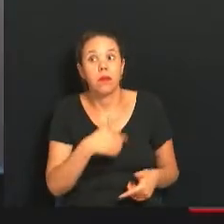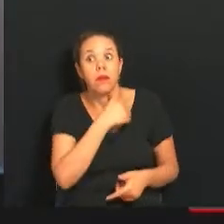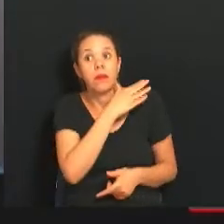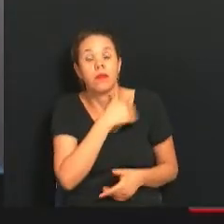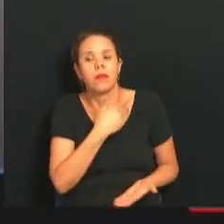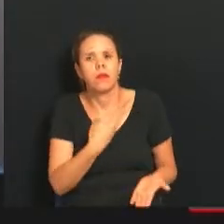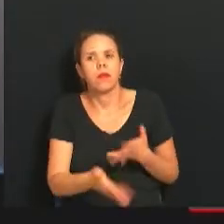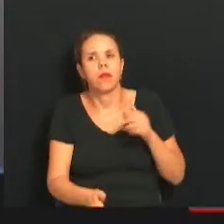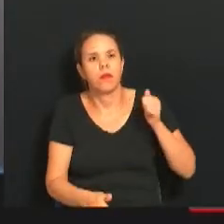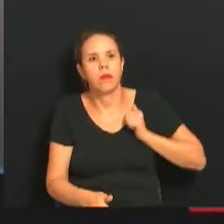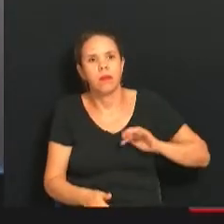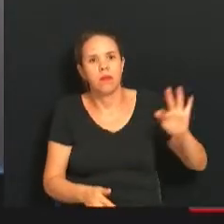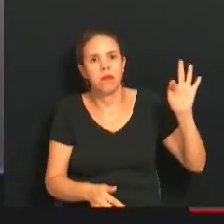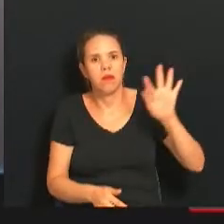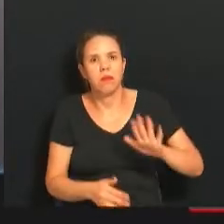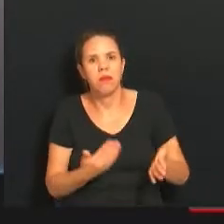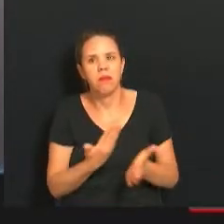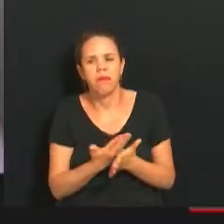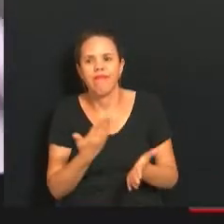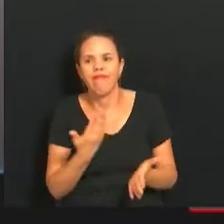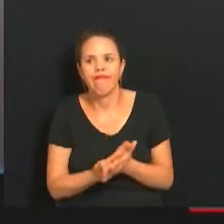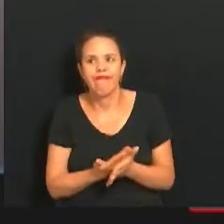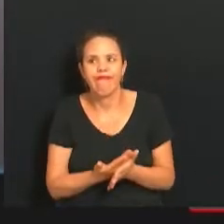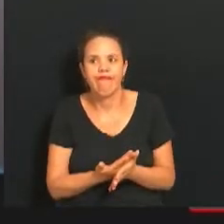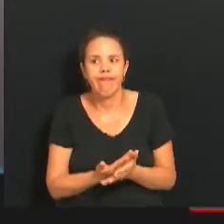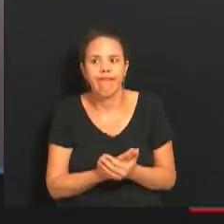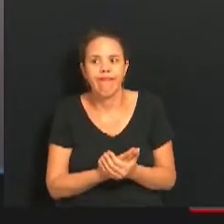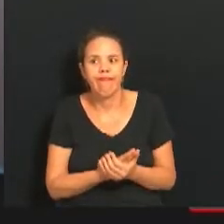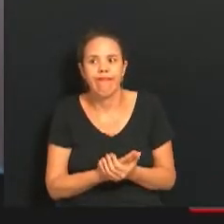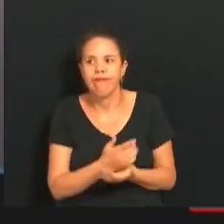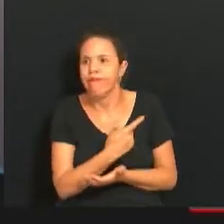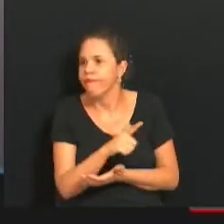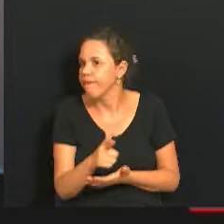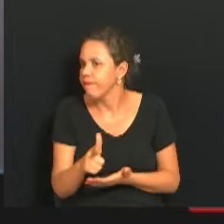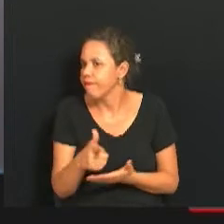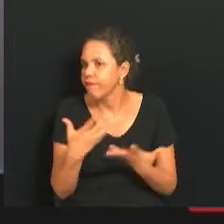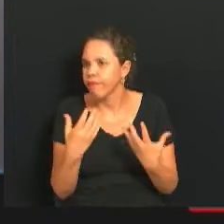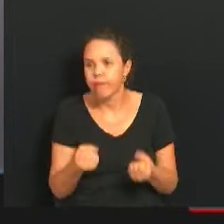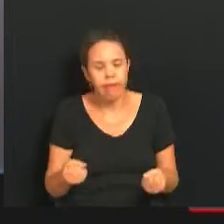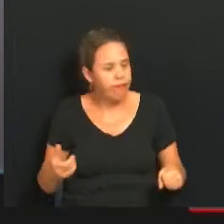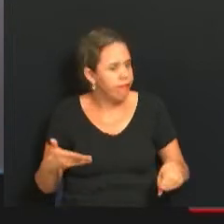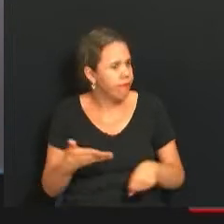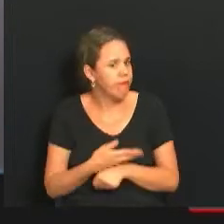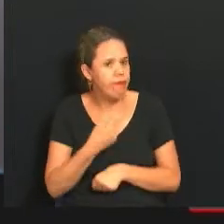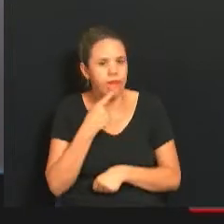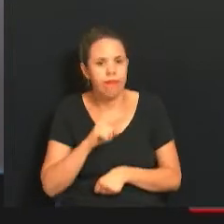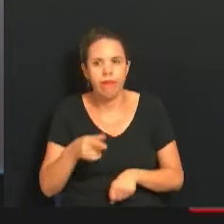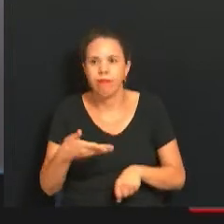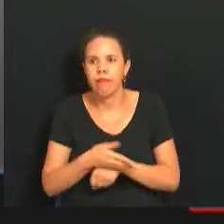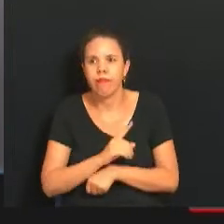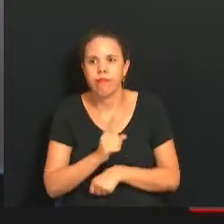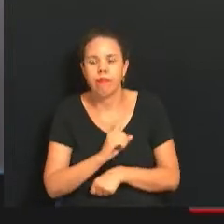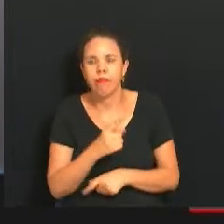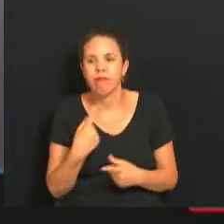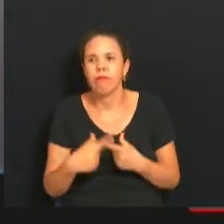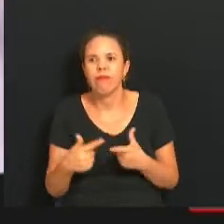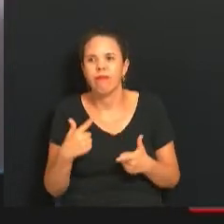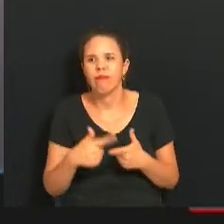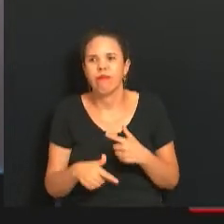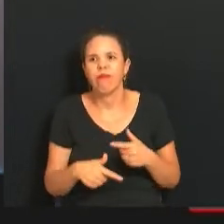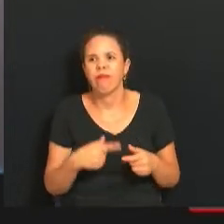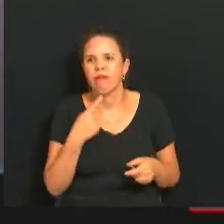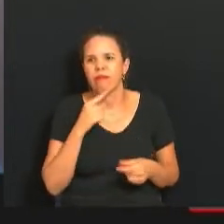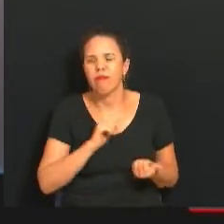de universidades para estudar, não estão sendo permitidas entrar em lugares. A gente tem situação de músicos,